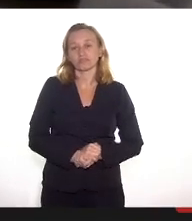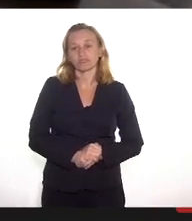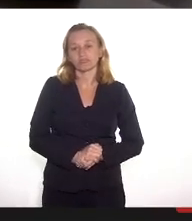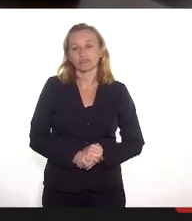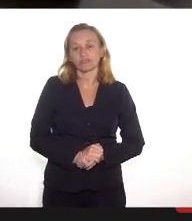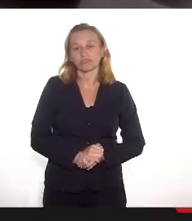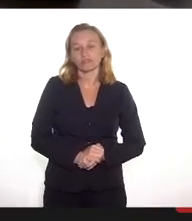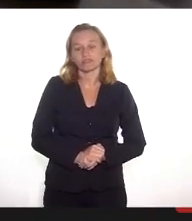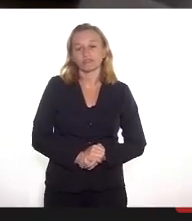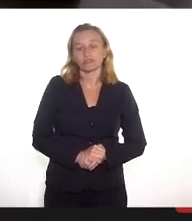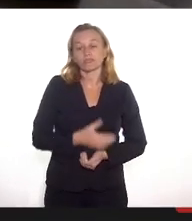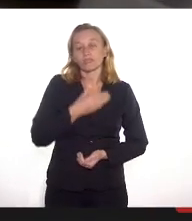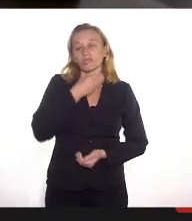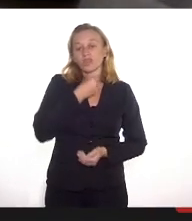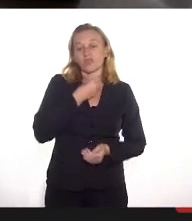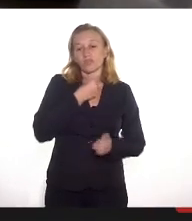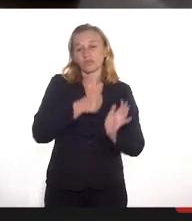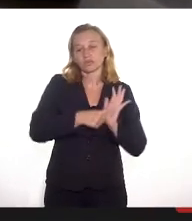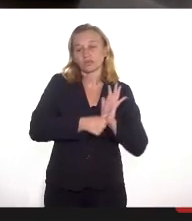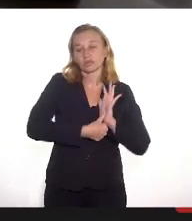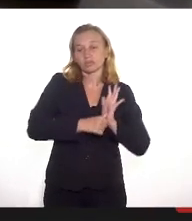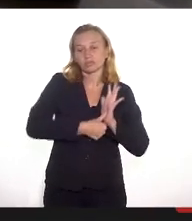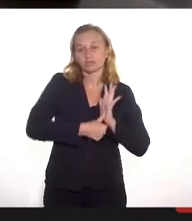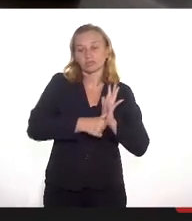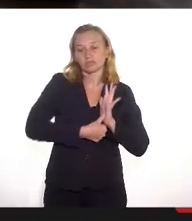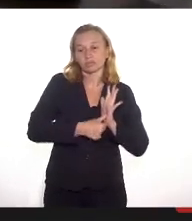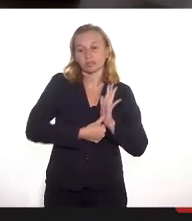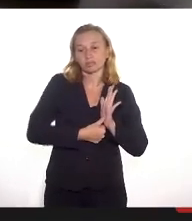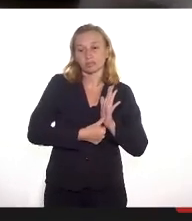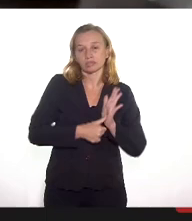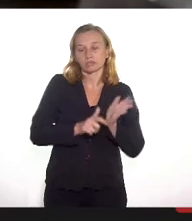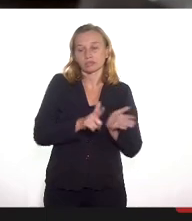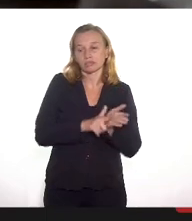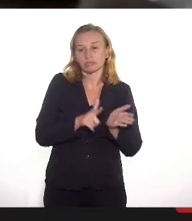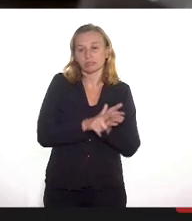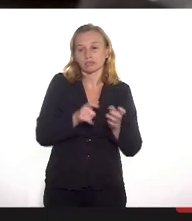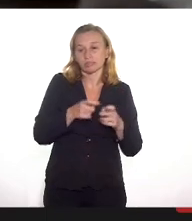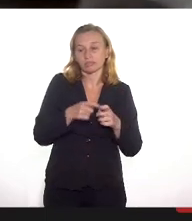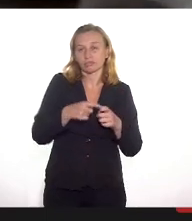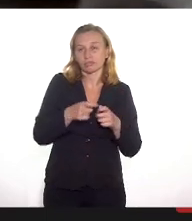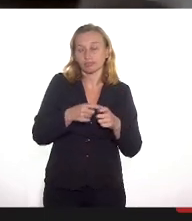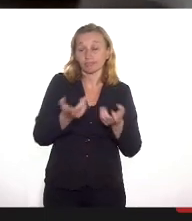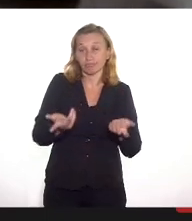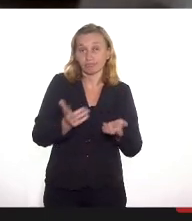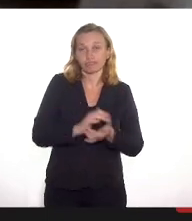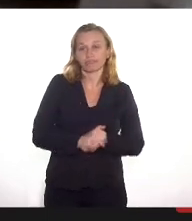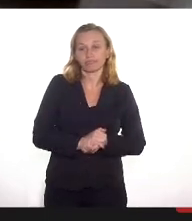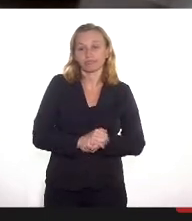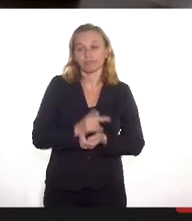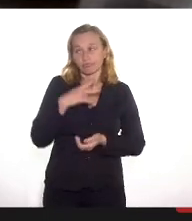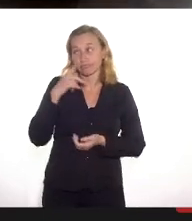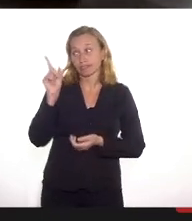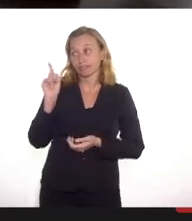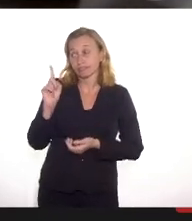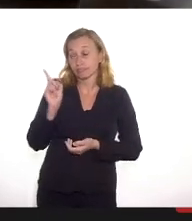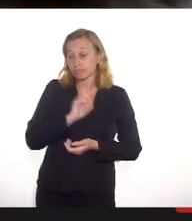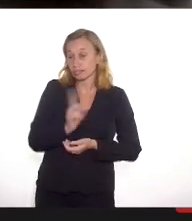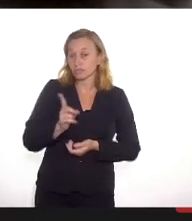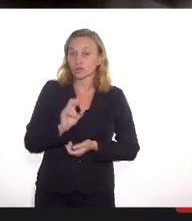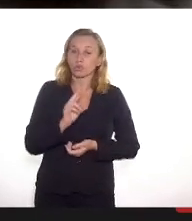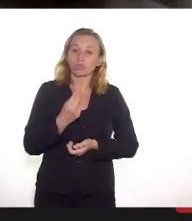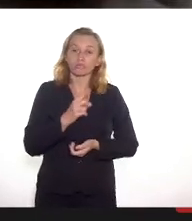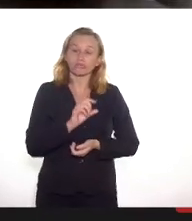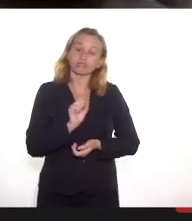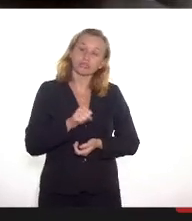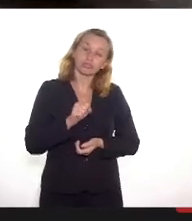leva falsos atestados etc todo montagem Então esse profissional é que tem que dar um não tem que dizer ou não ou